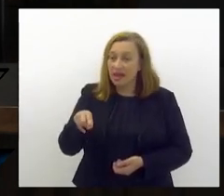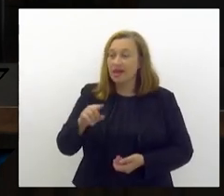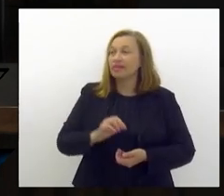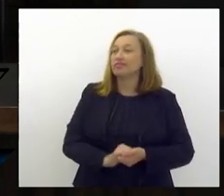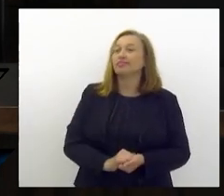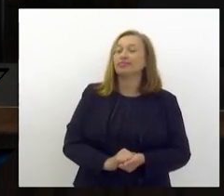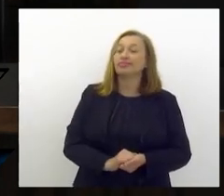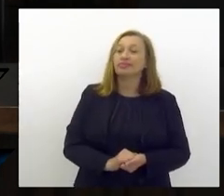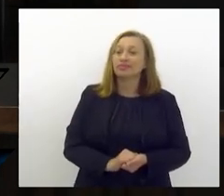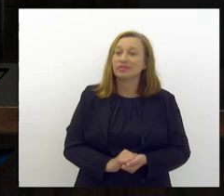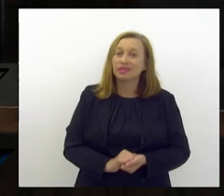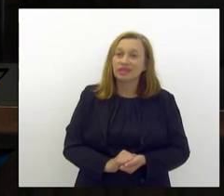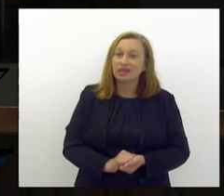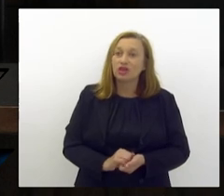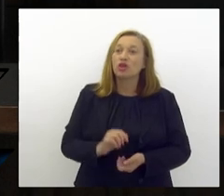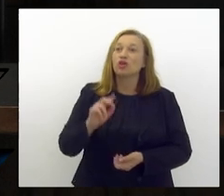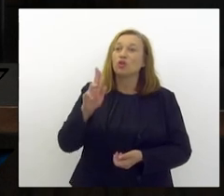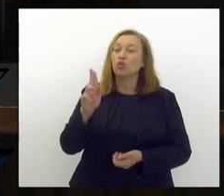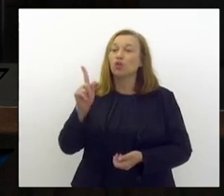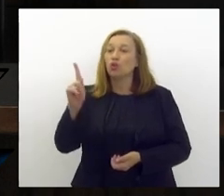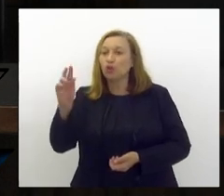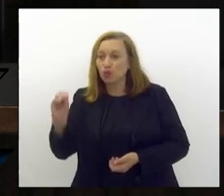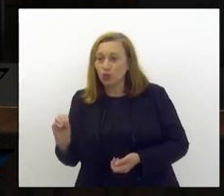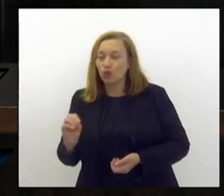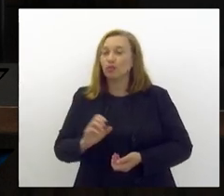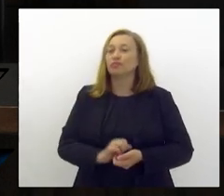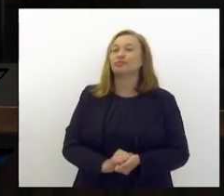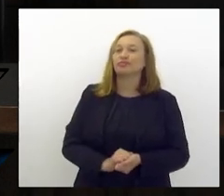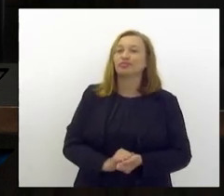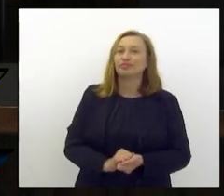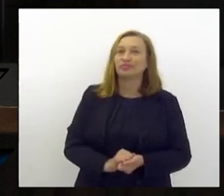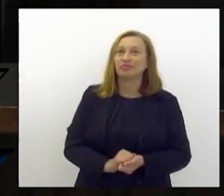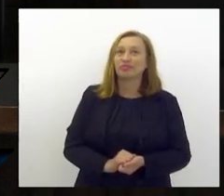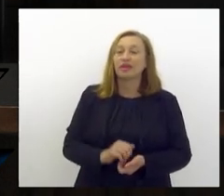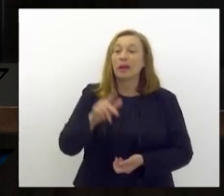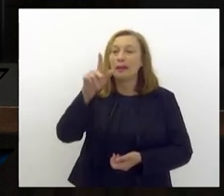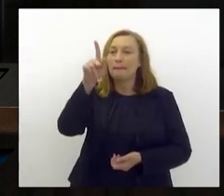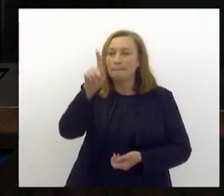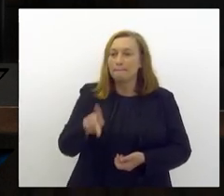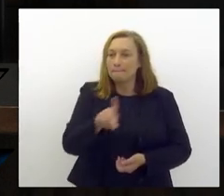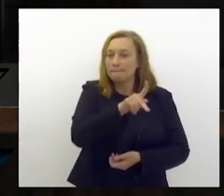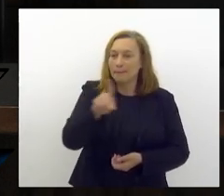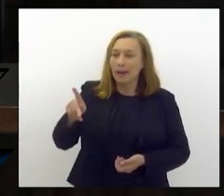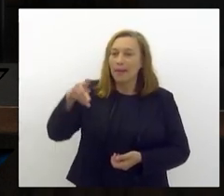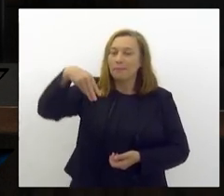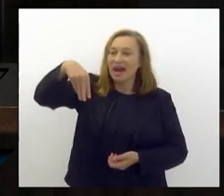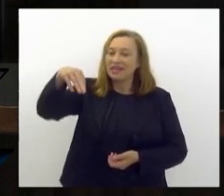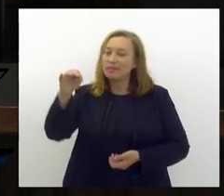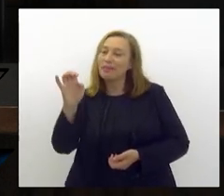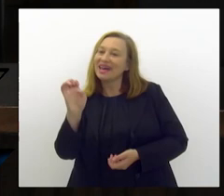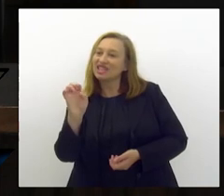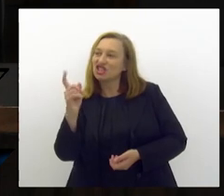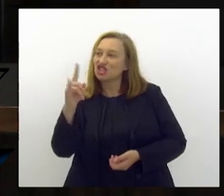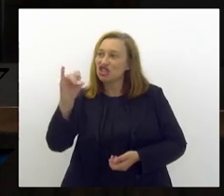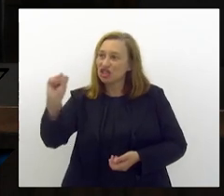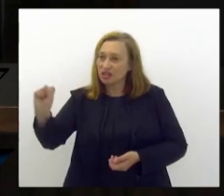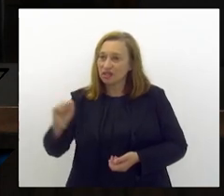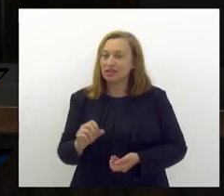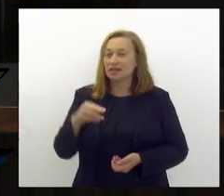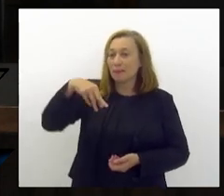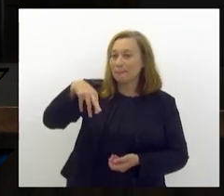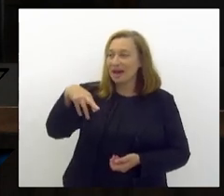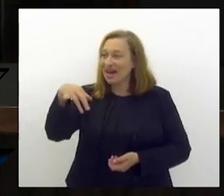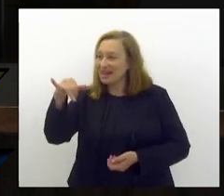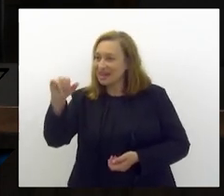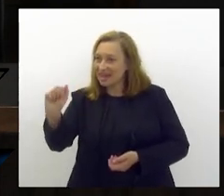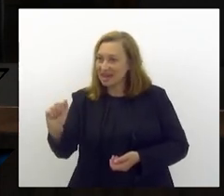Soares Monteiro, Hugo Leonardo Pereira Borba, Padre Matias Ramos Moreira da Costa, Maria